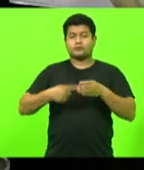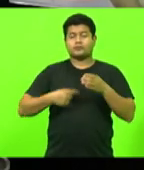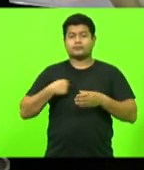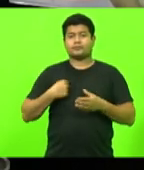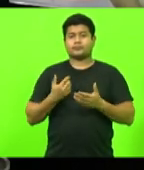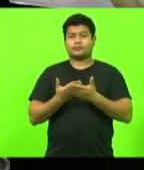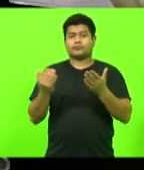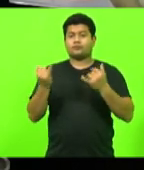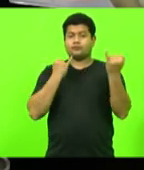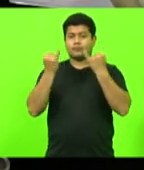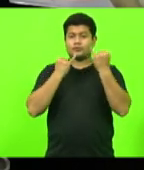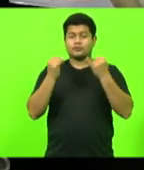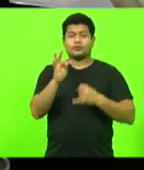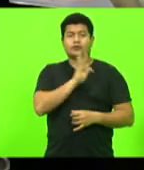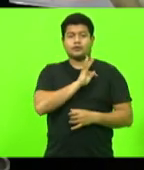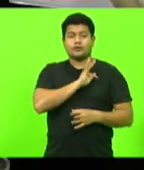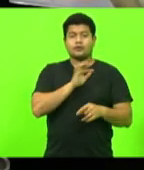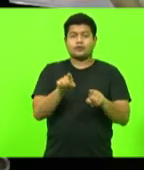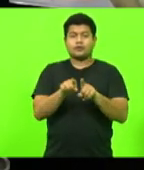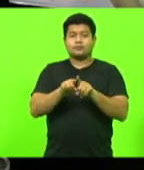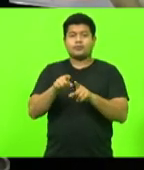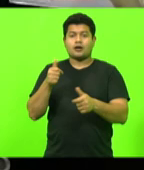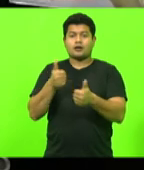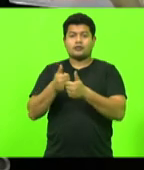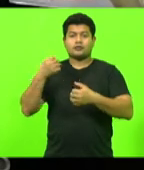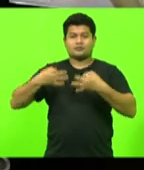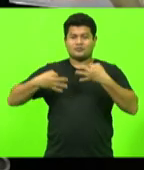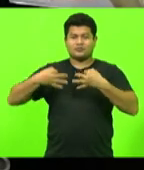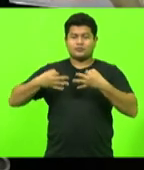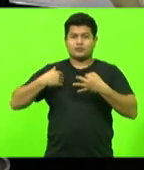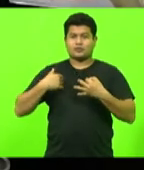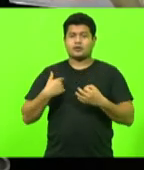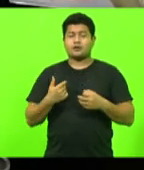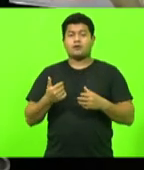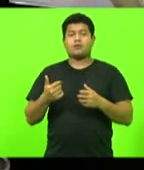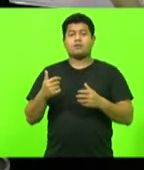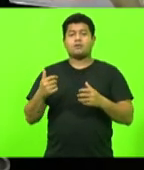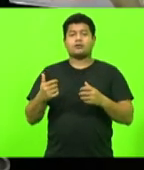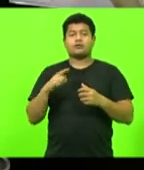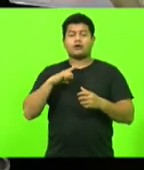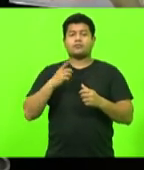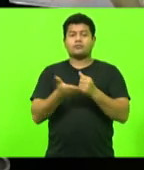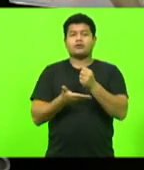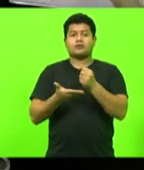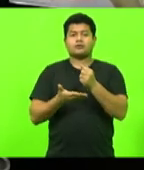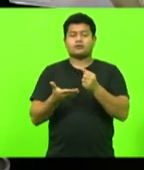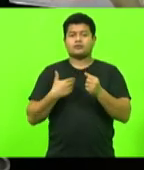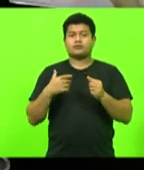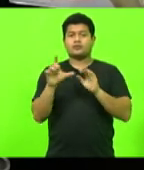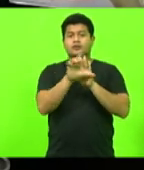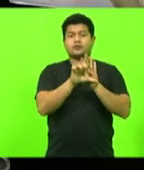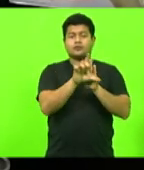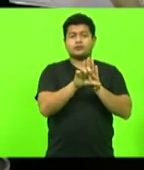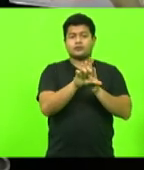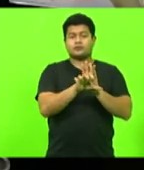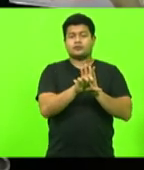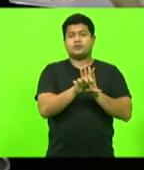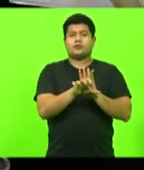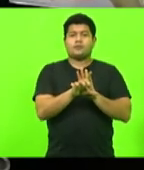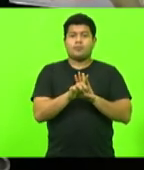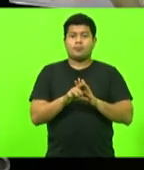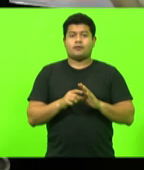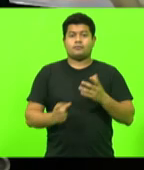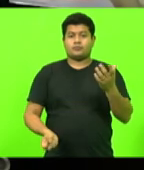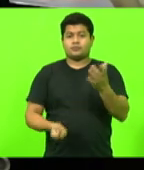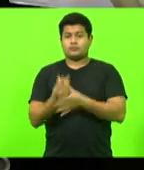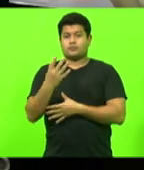estão baseadas nas legislações para serem apresentadas como fundamentação na elaboração da proposta